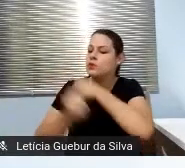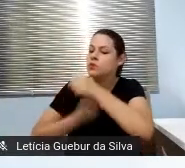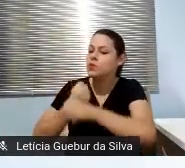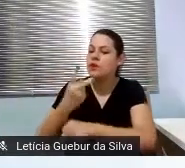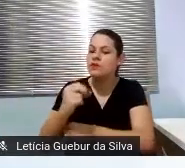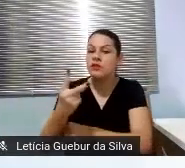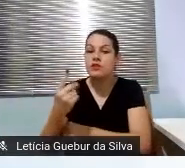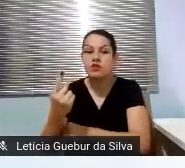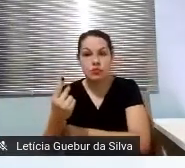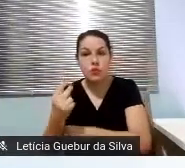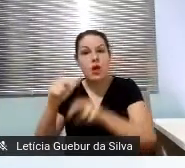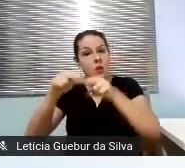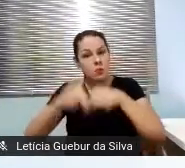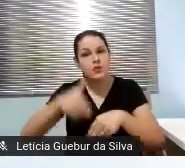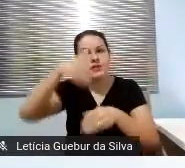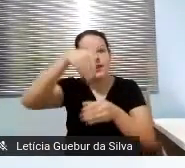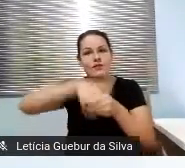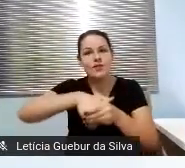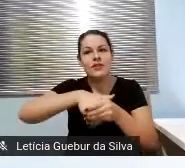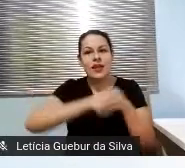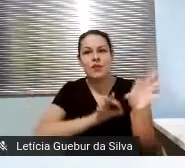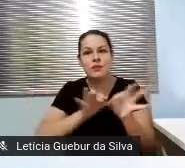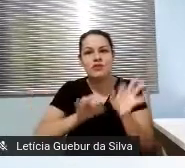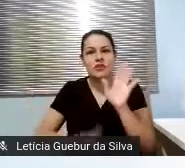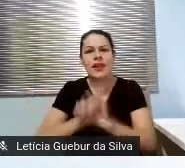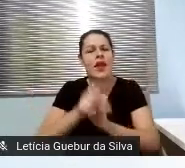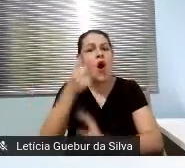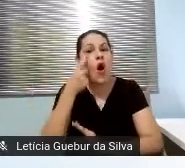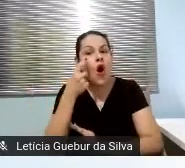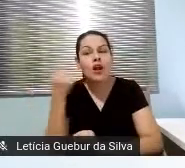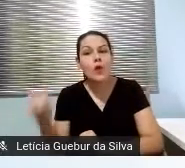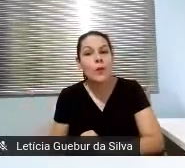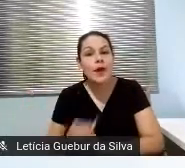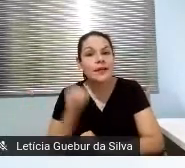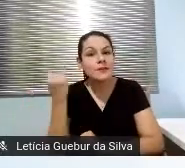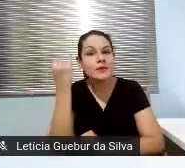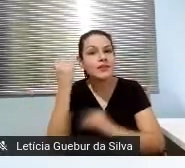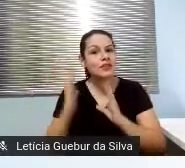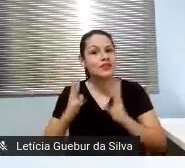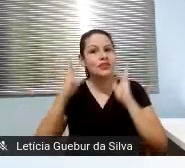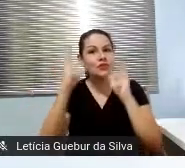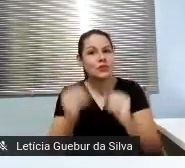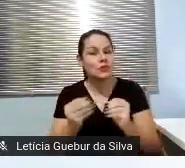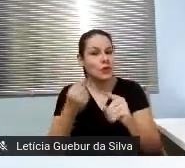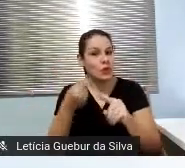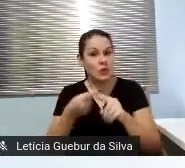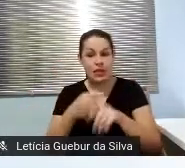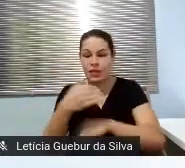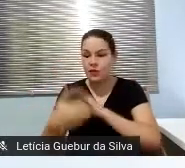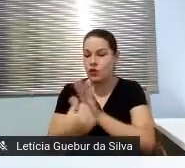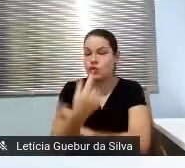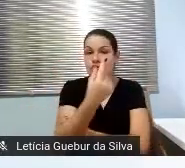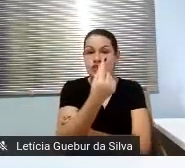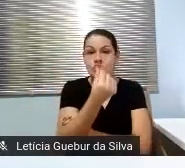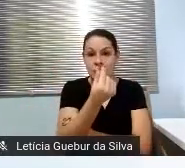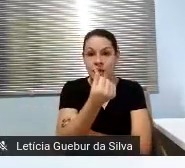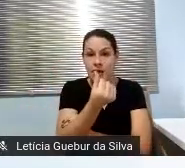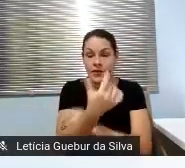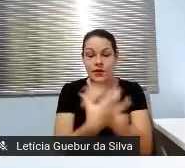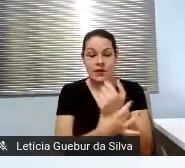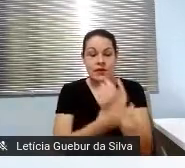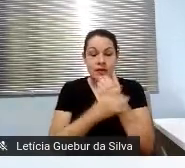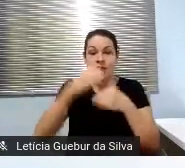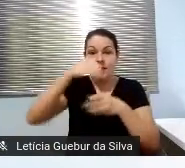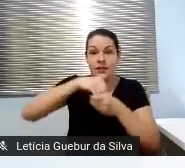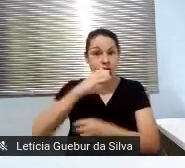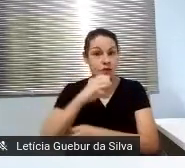sendo votado esse projeto de lei. Veja a importância disso, porque isso são recursos que foram garantidos na